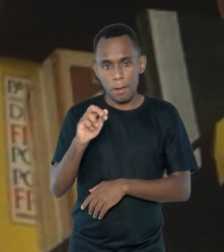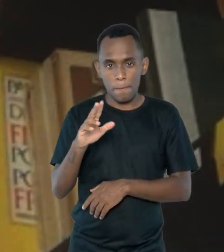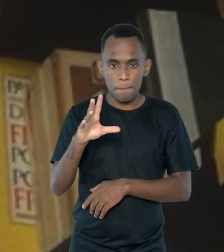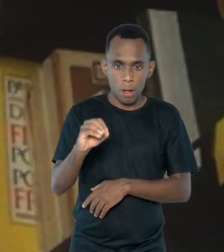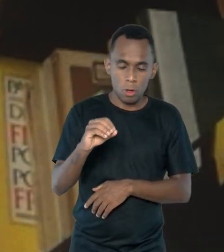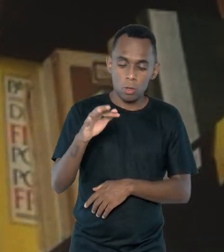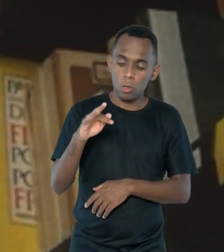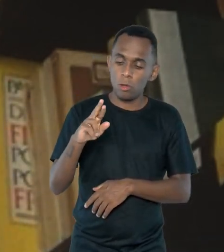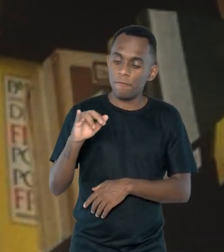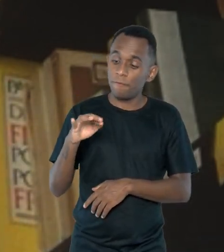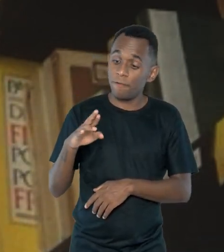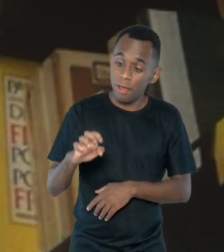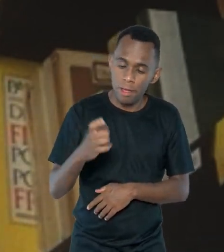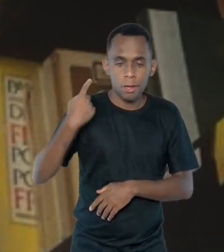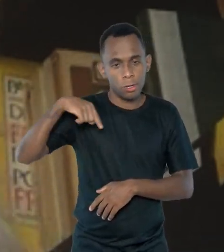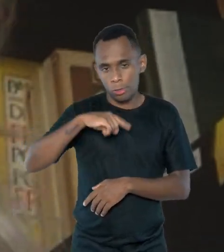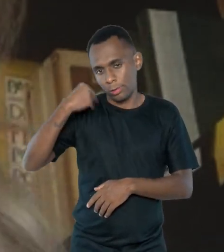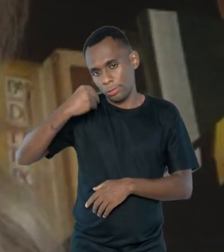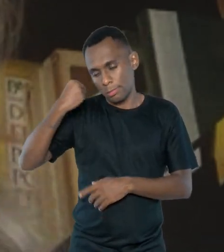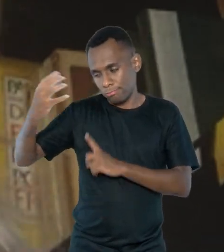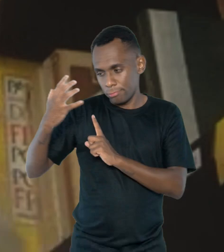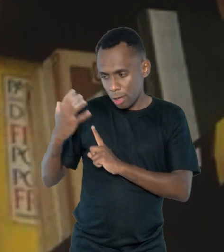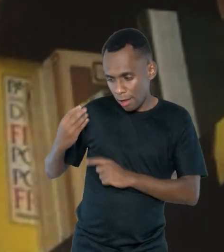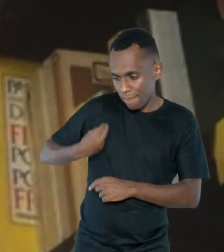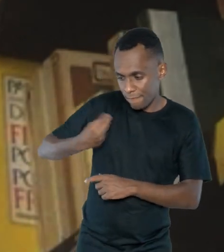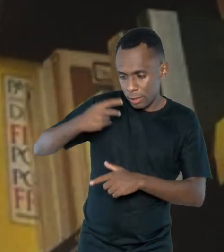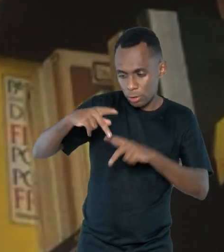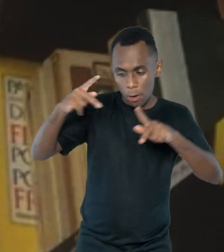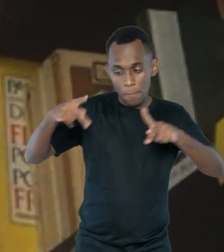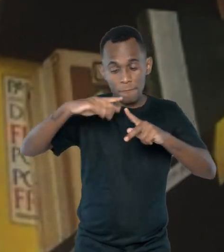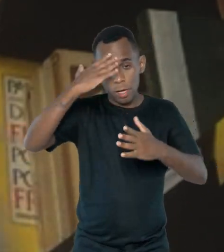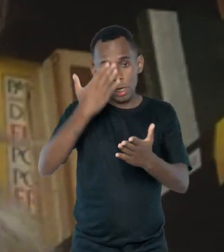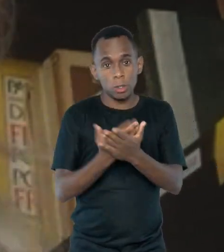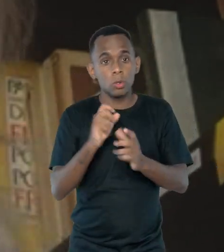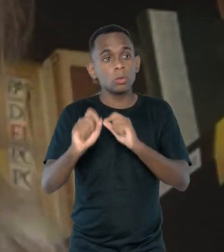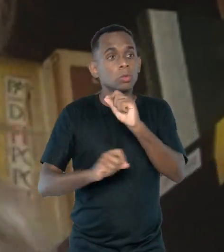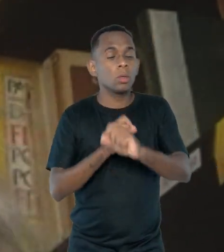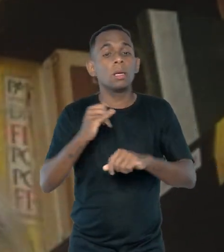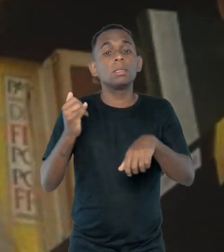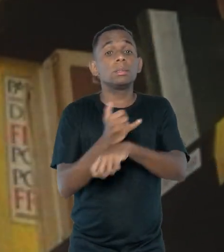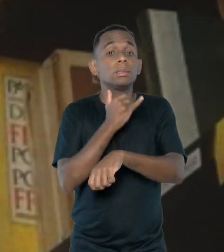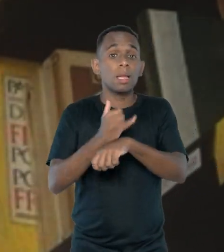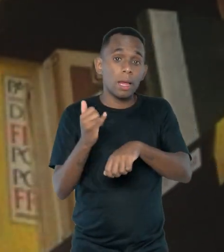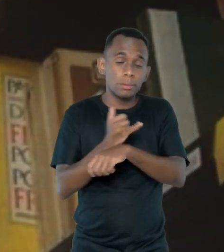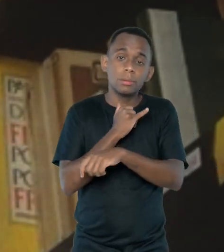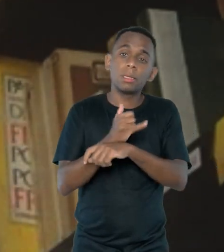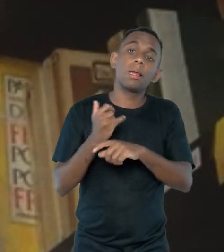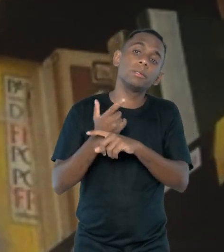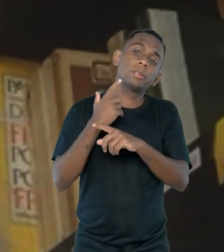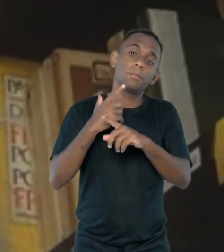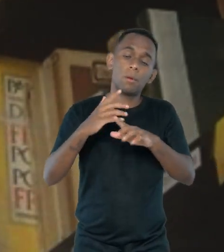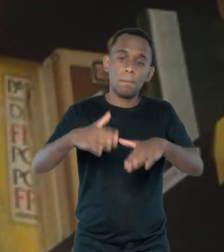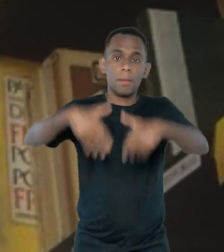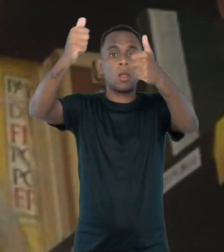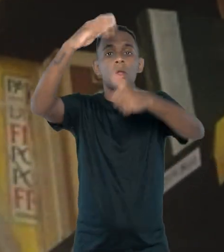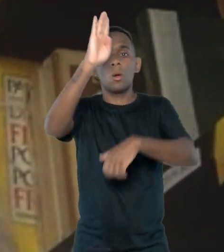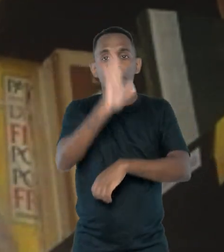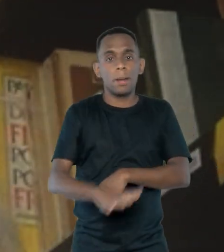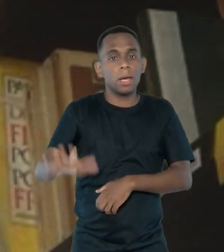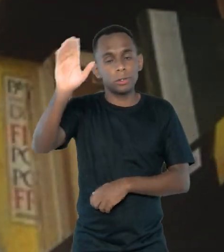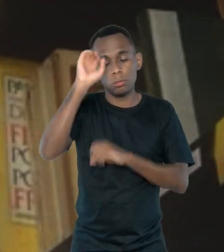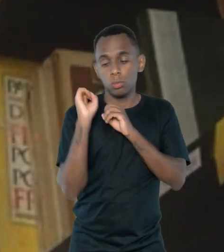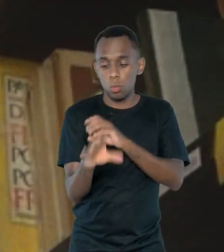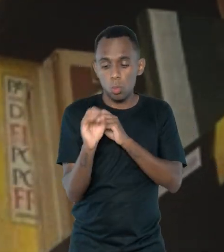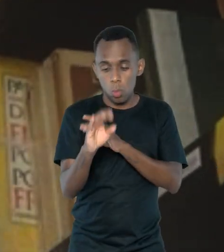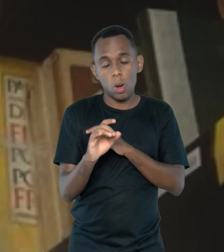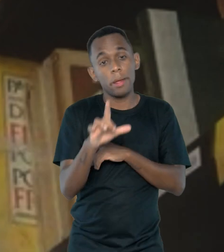vida, né, de professoras que acreditam que a saída para esse país é a educação. E